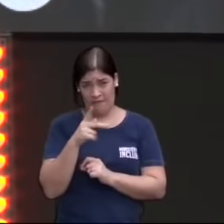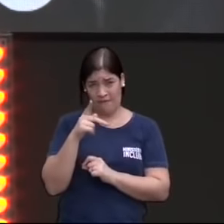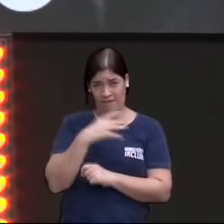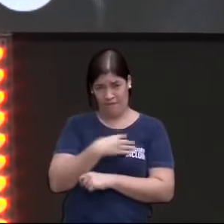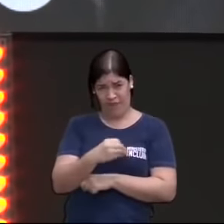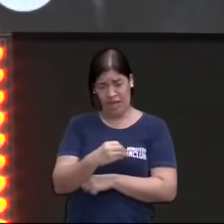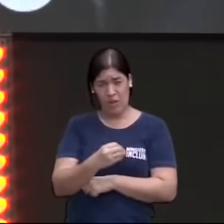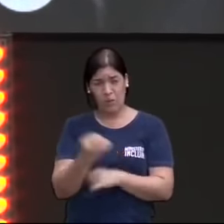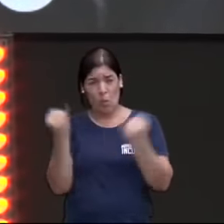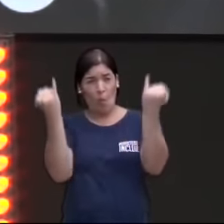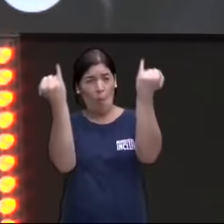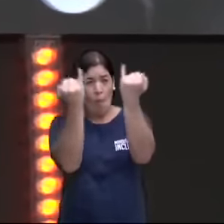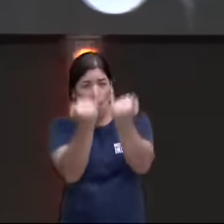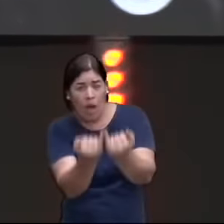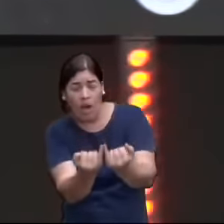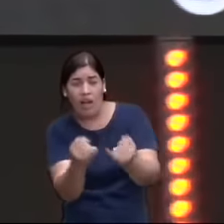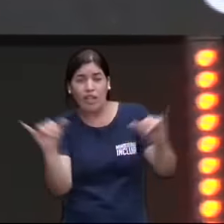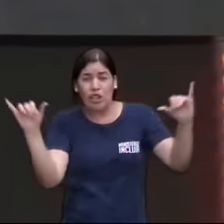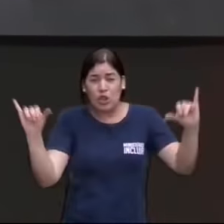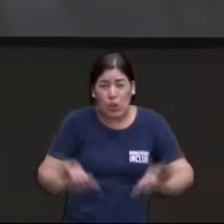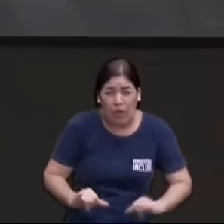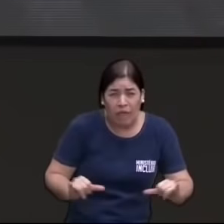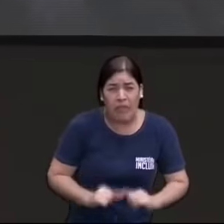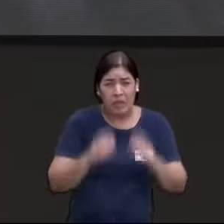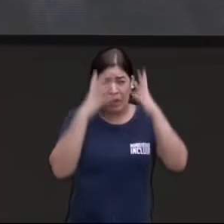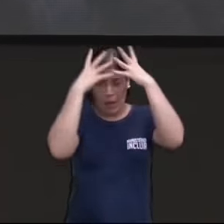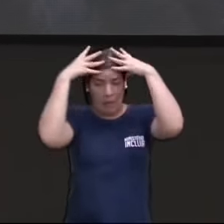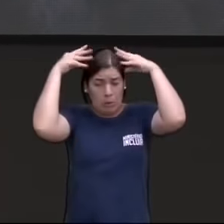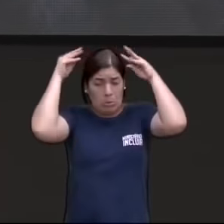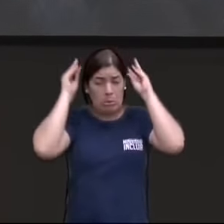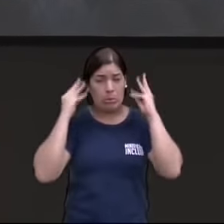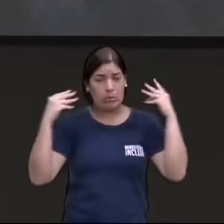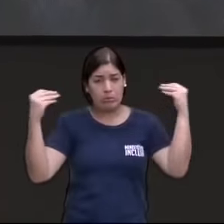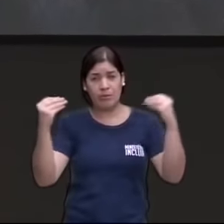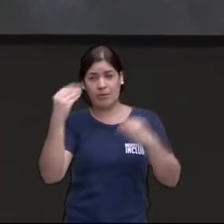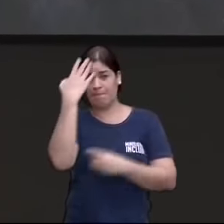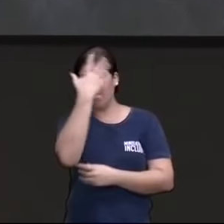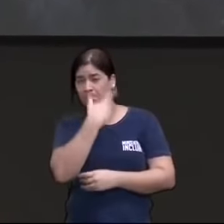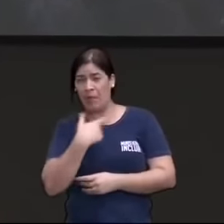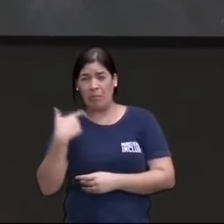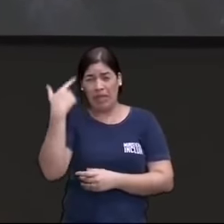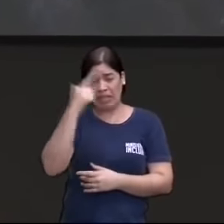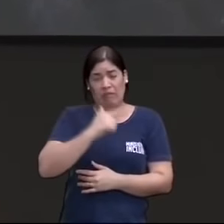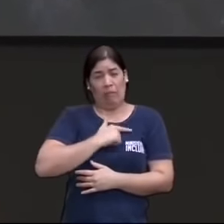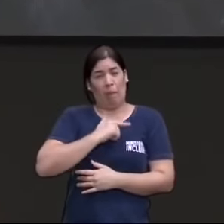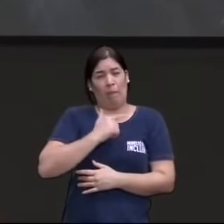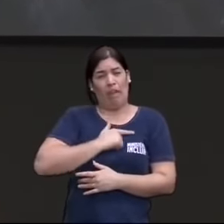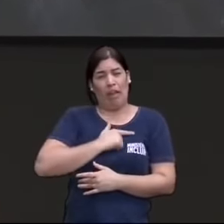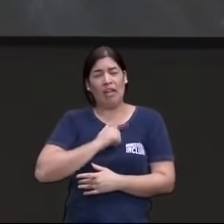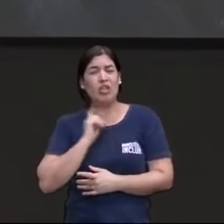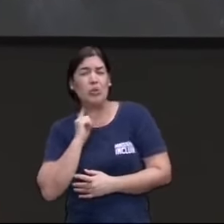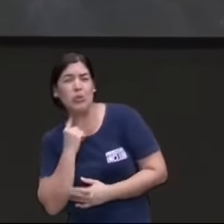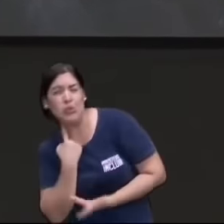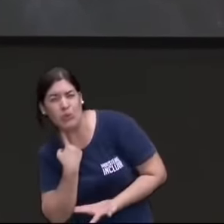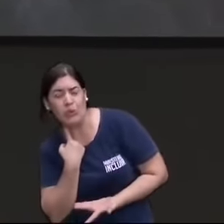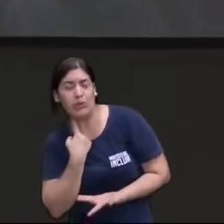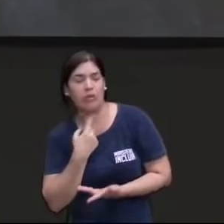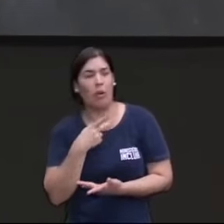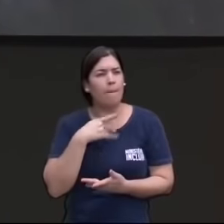magro, abatido, o cabelo sem cortar, a aparência estragada, o pai de